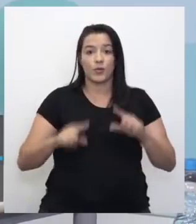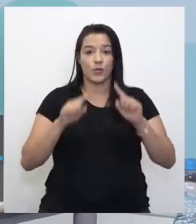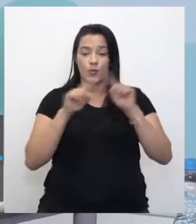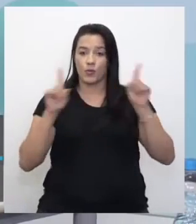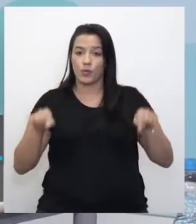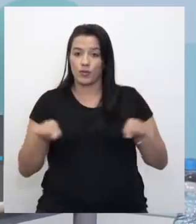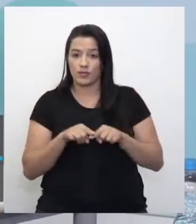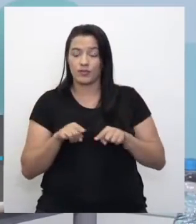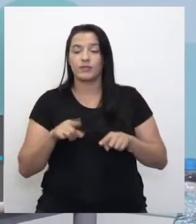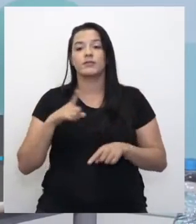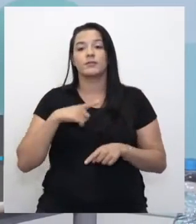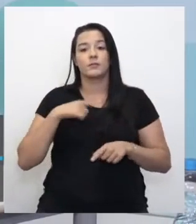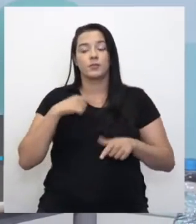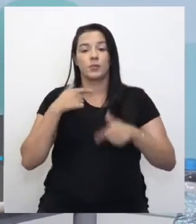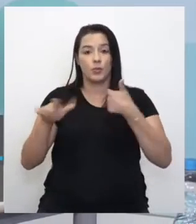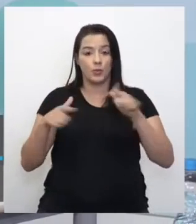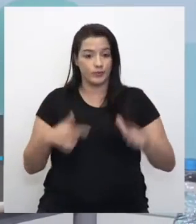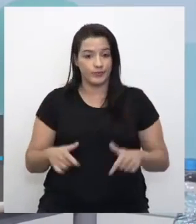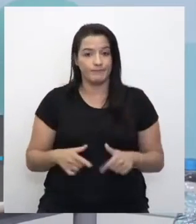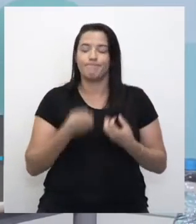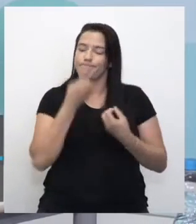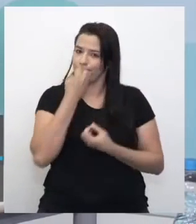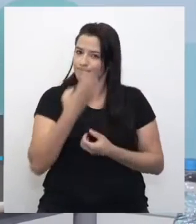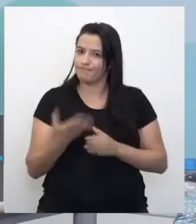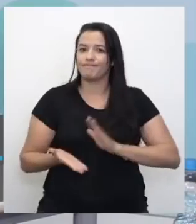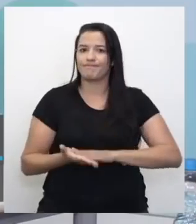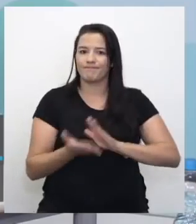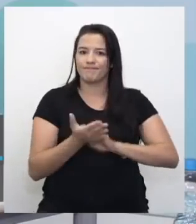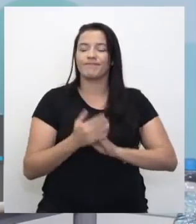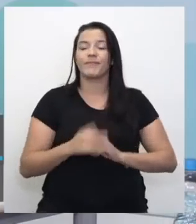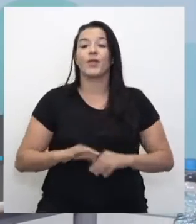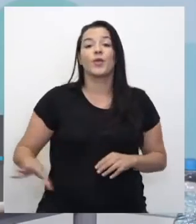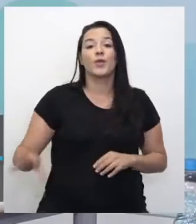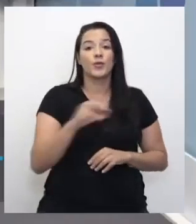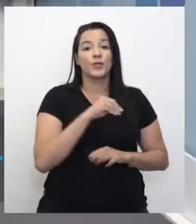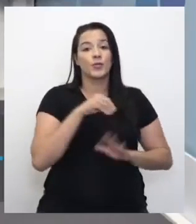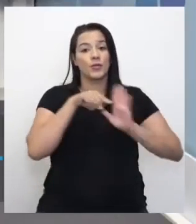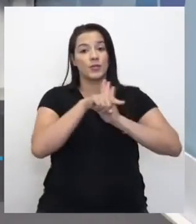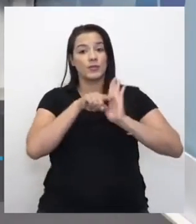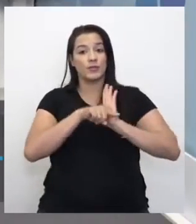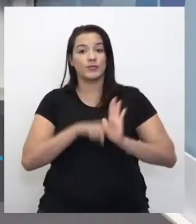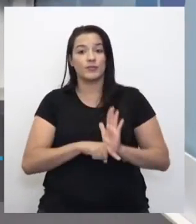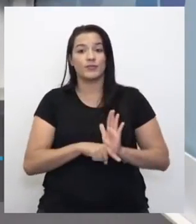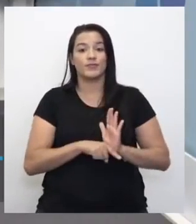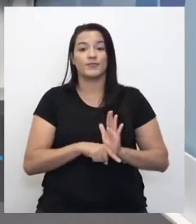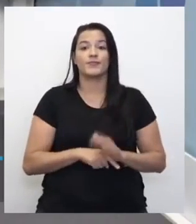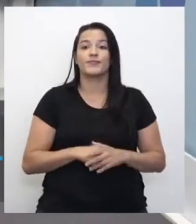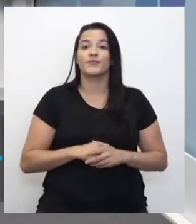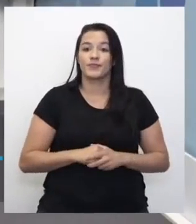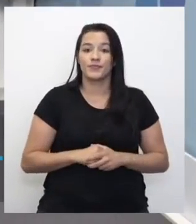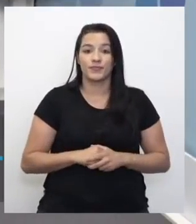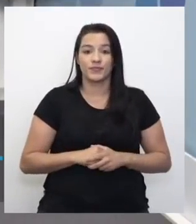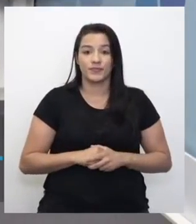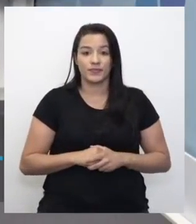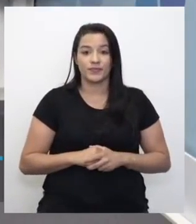ou quadrangular. Muito bem, vamos analisar essas duas figuras? Vem comigo.